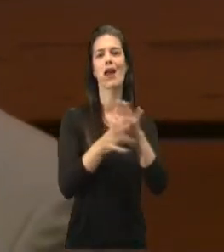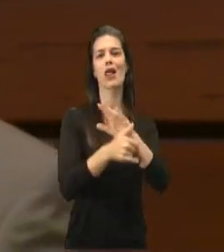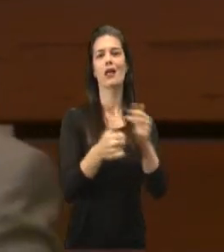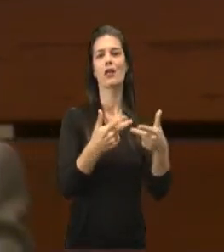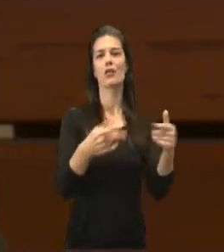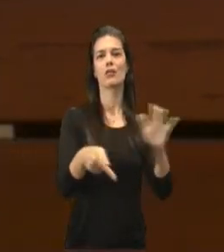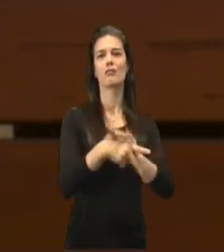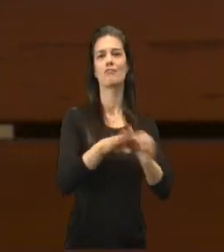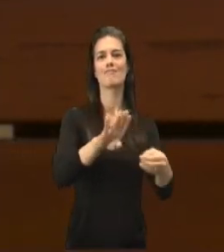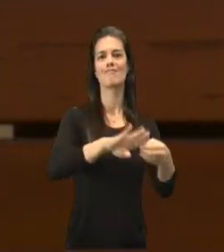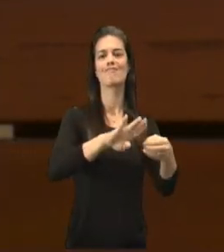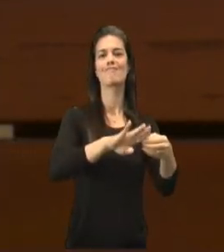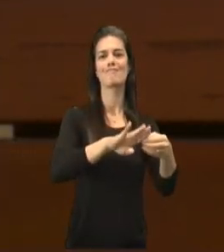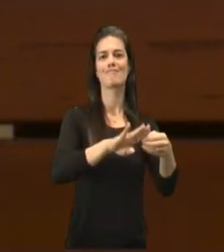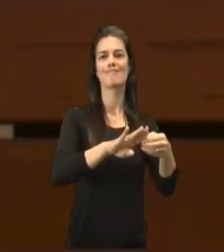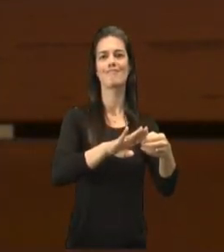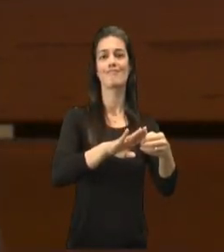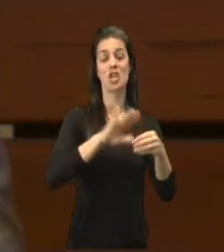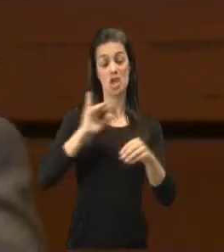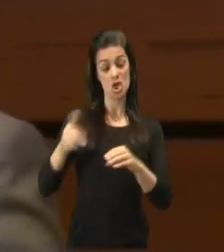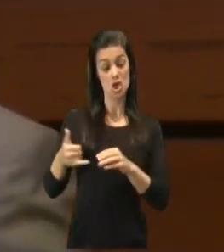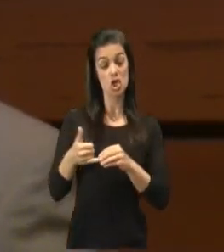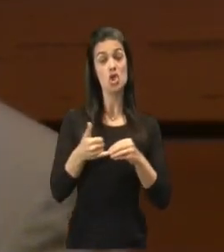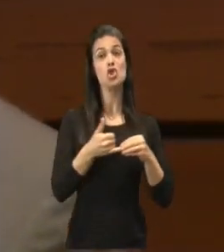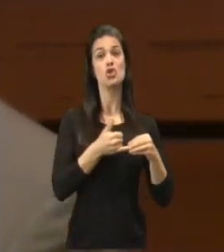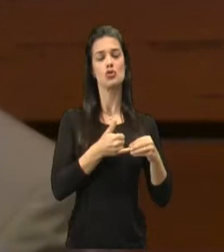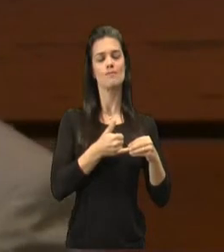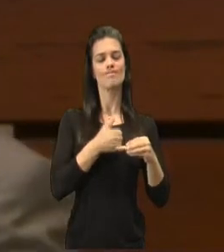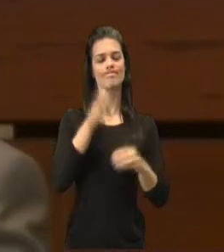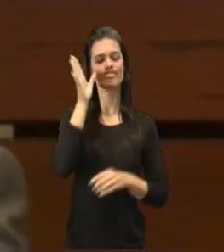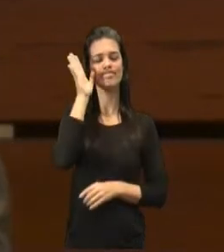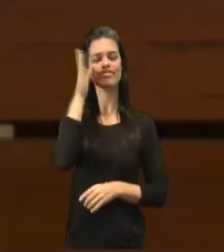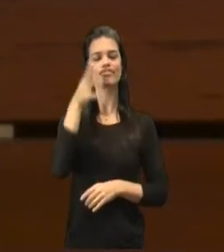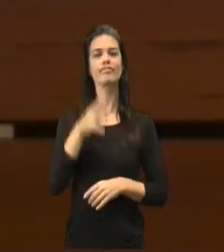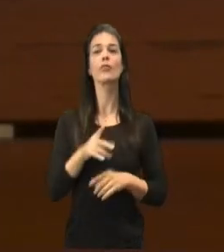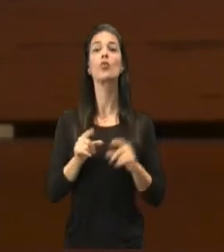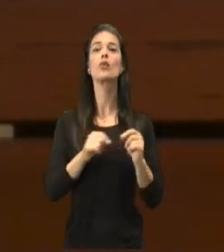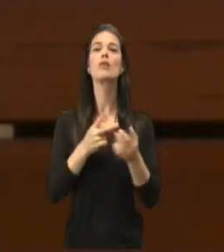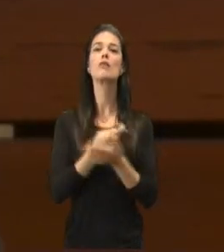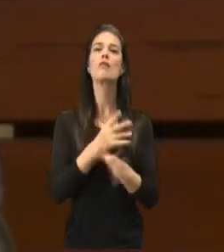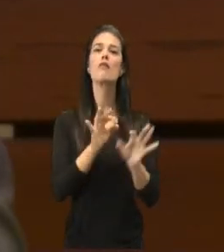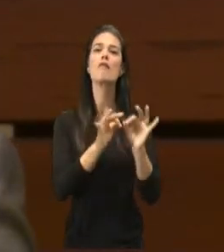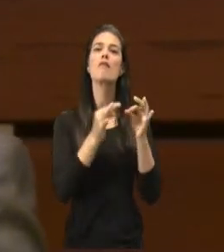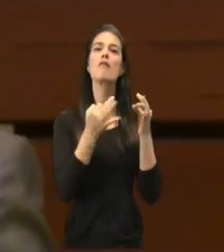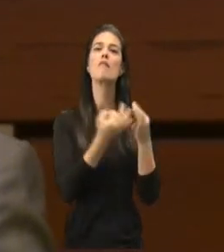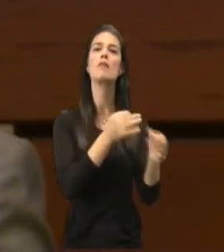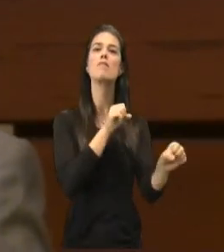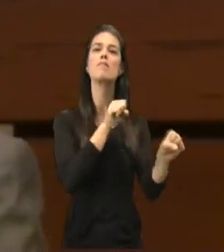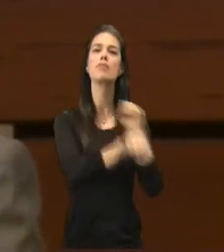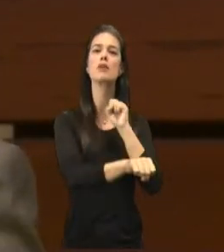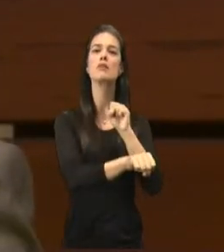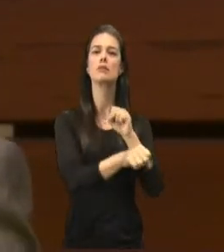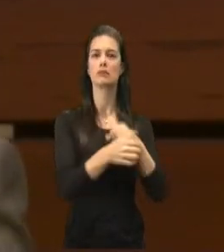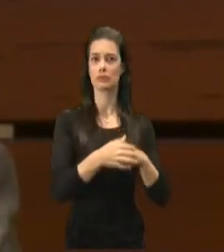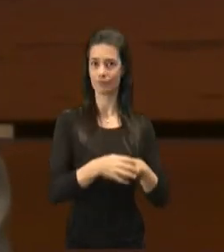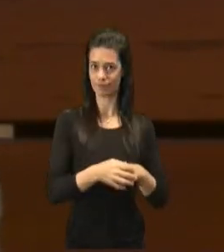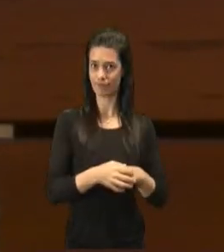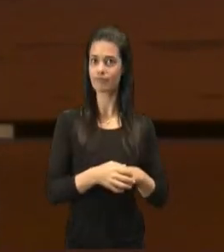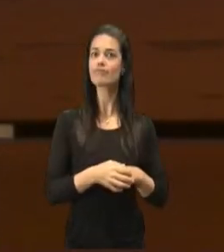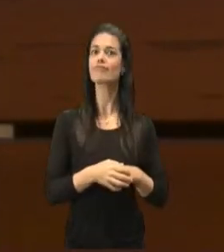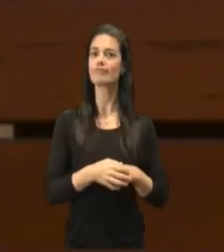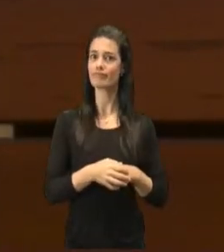uma atitude, e é uma atitude que nós conhecemos. Toda aquela família foi dizimada, toda aquela família sofreu